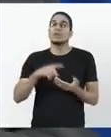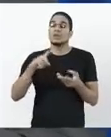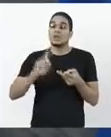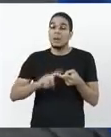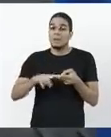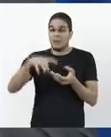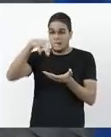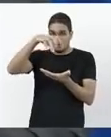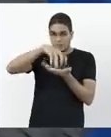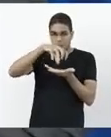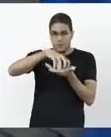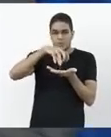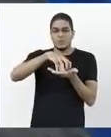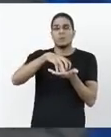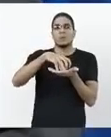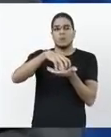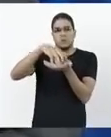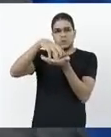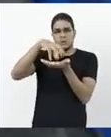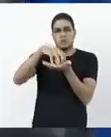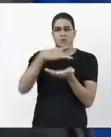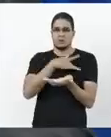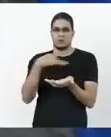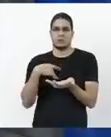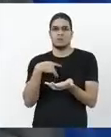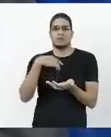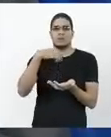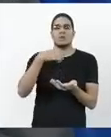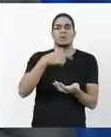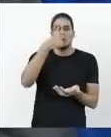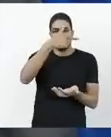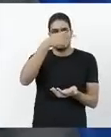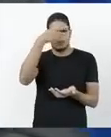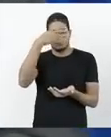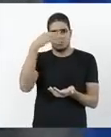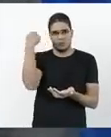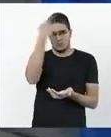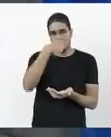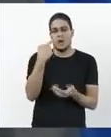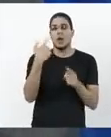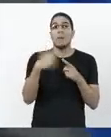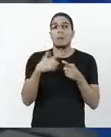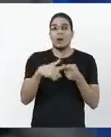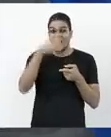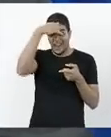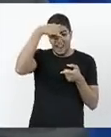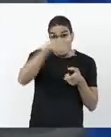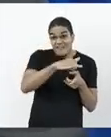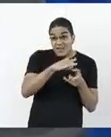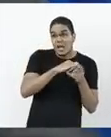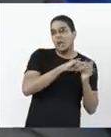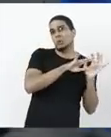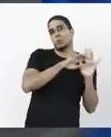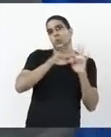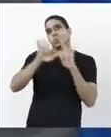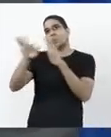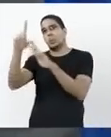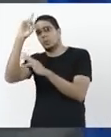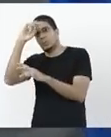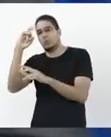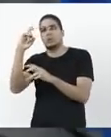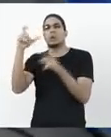mais, diminuindo o fluxo em direção dos hospitais que estão abarrotados. Política de formação para a juventude, para